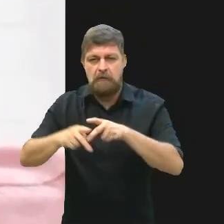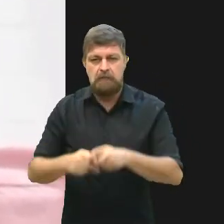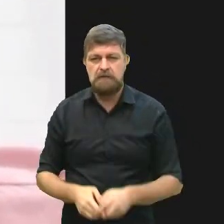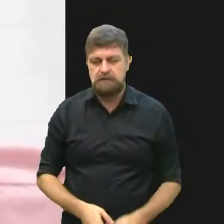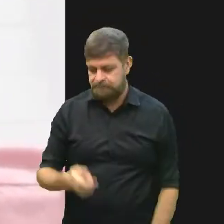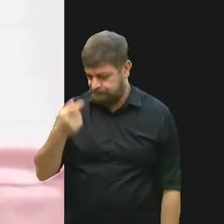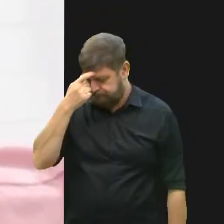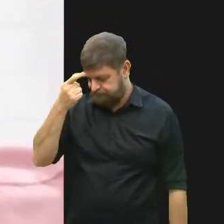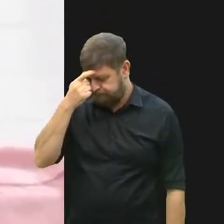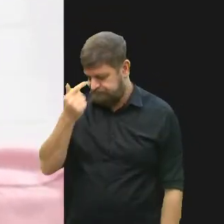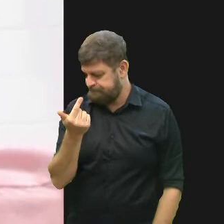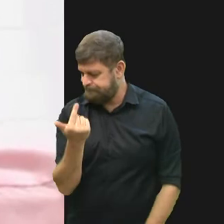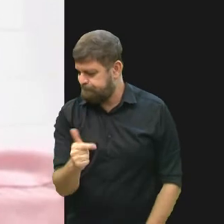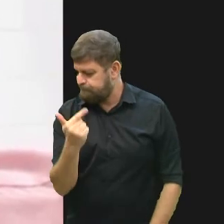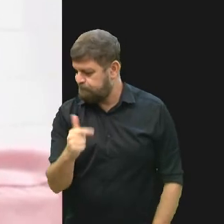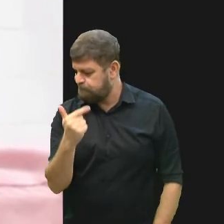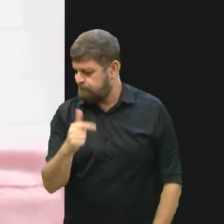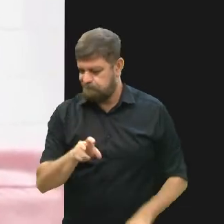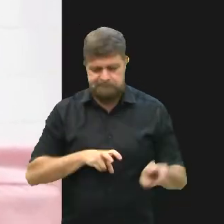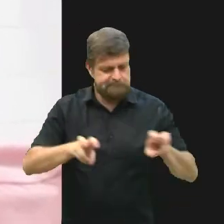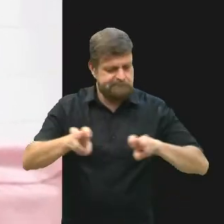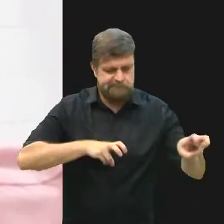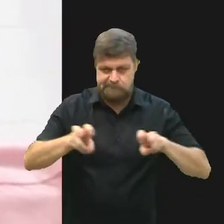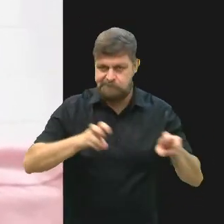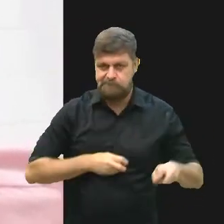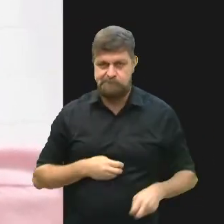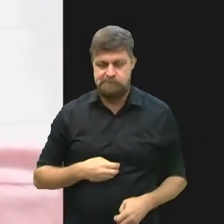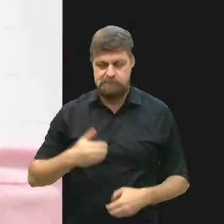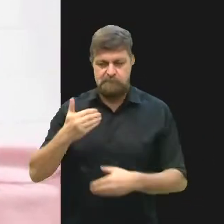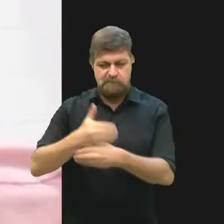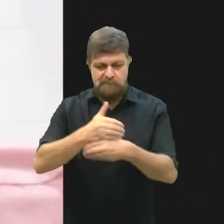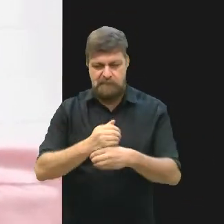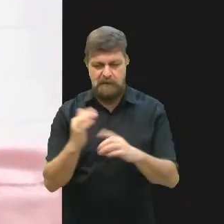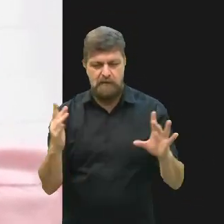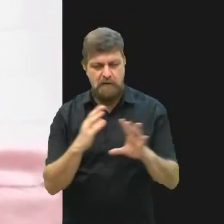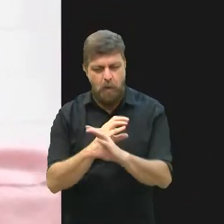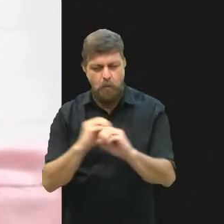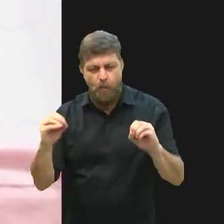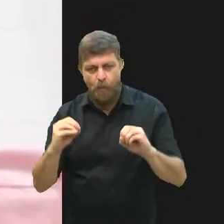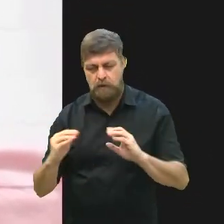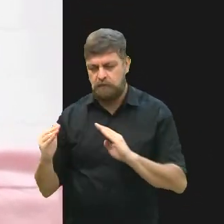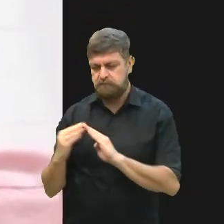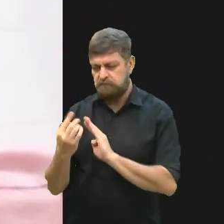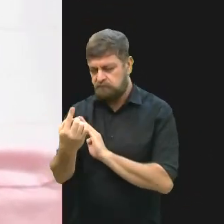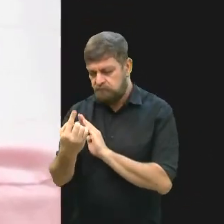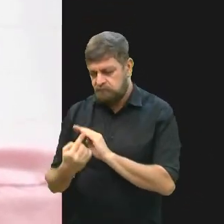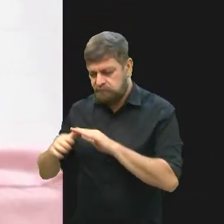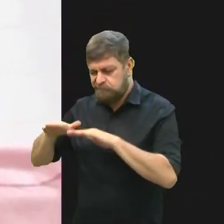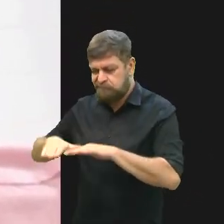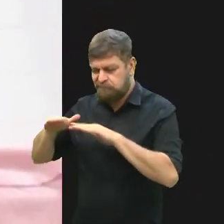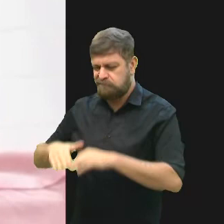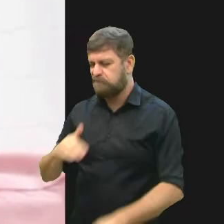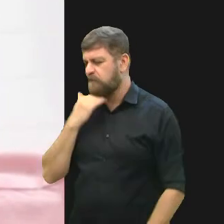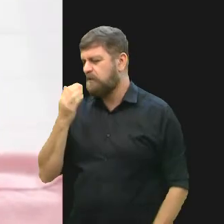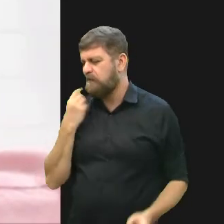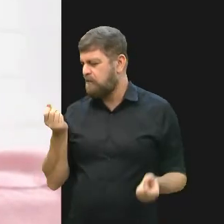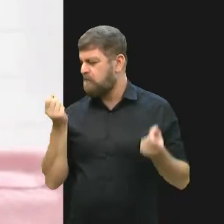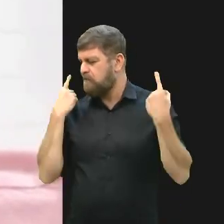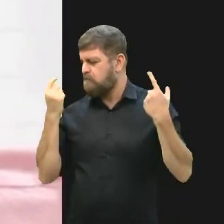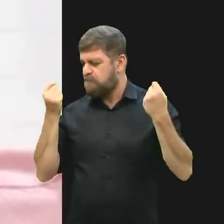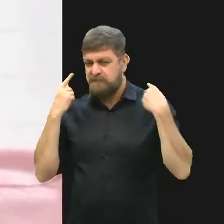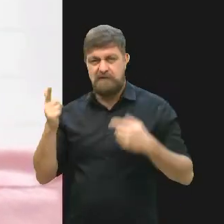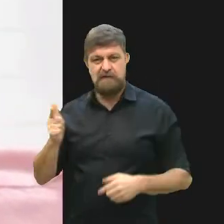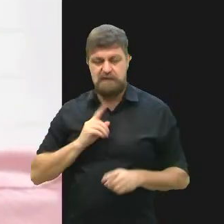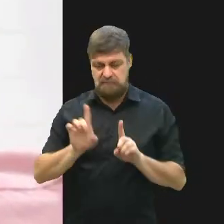parou, não teve uma resposta de paralisação relacionada aí à pandemia mais intensa, né?